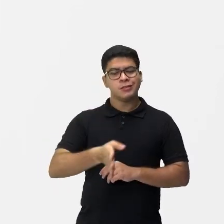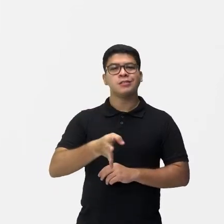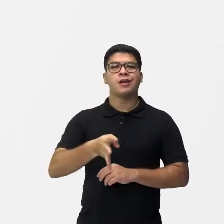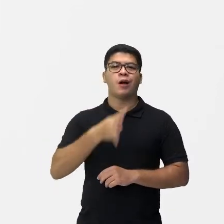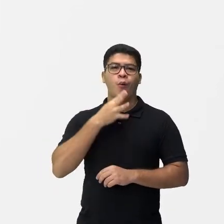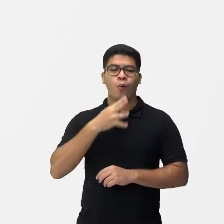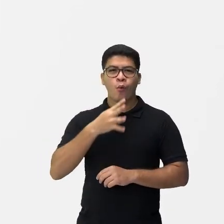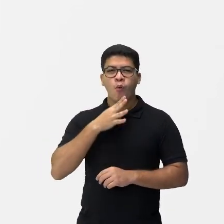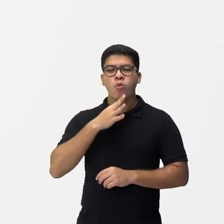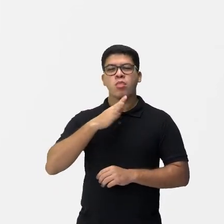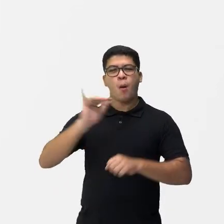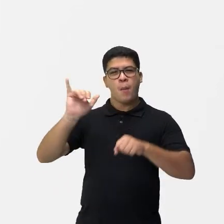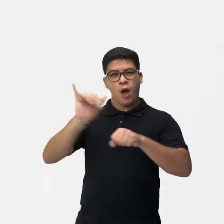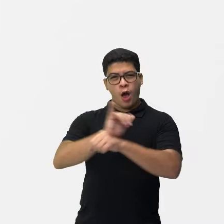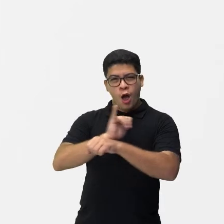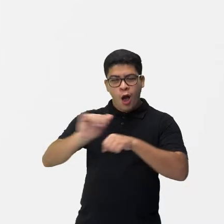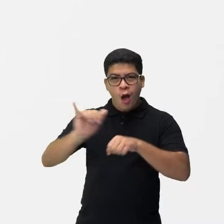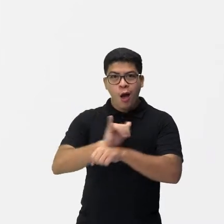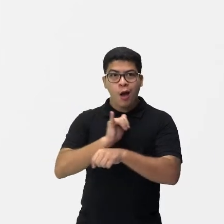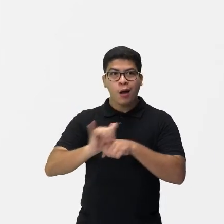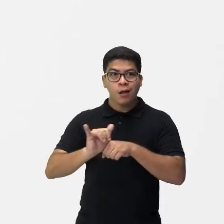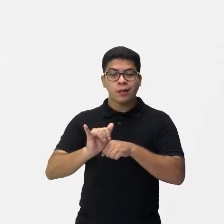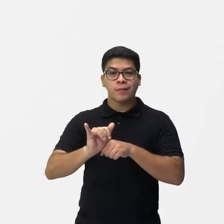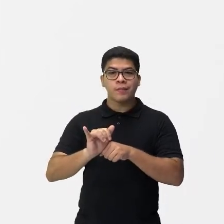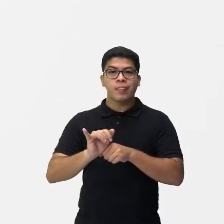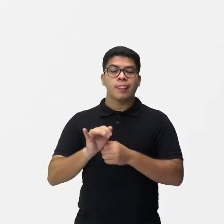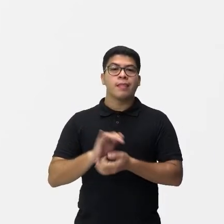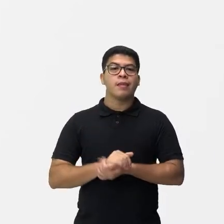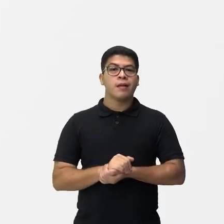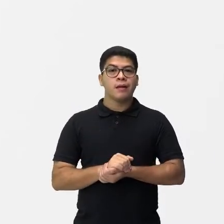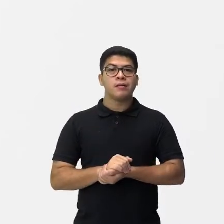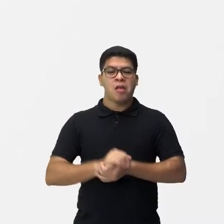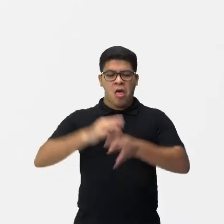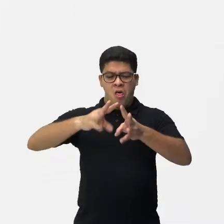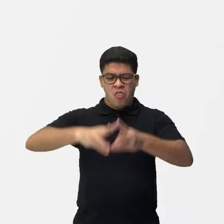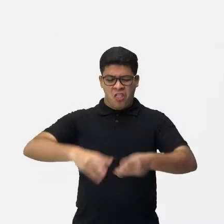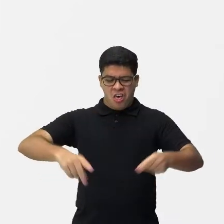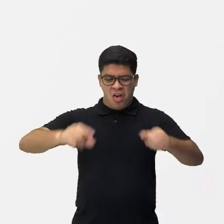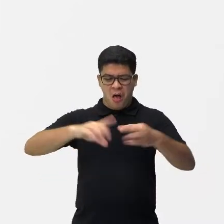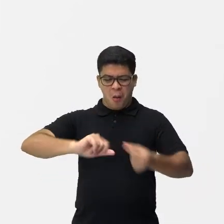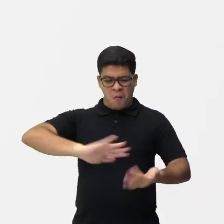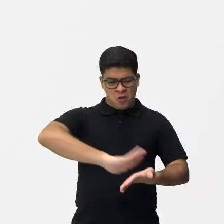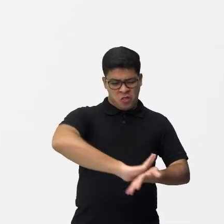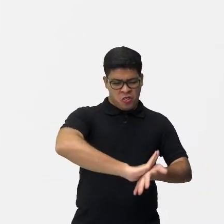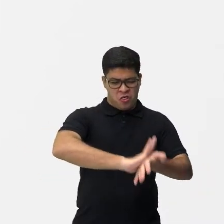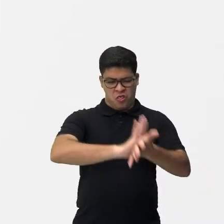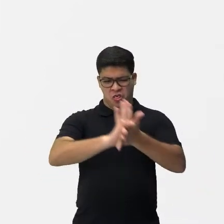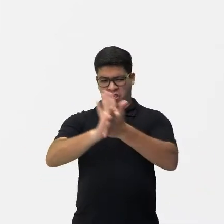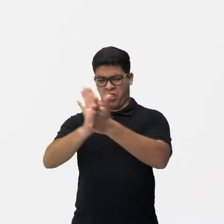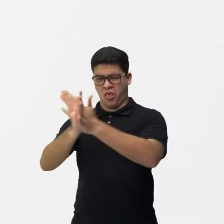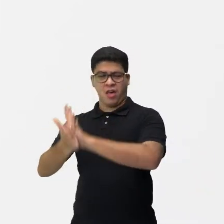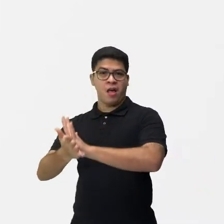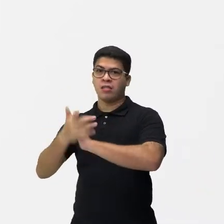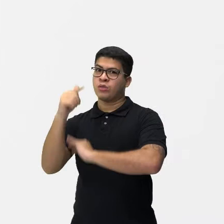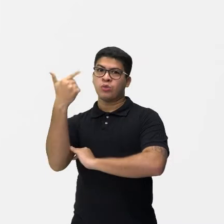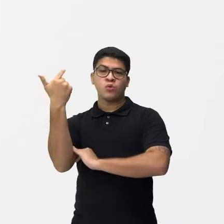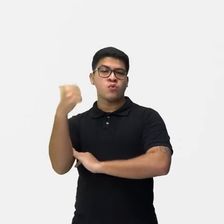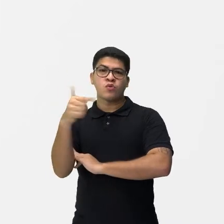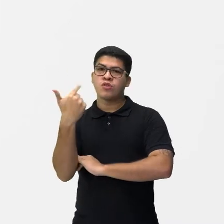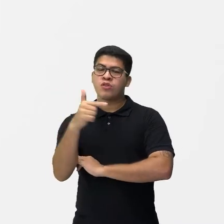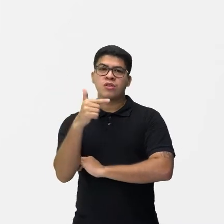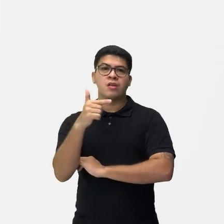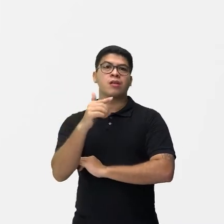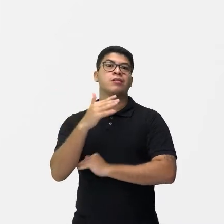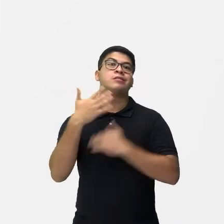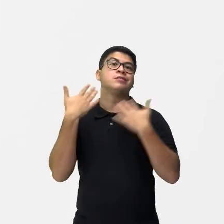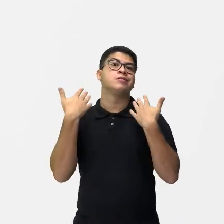passado, e eles usam a técnica da terra arrasada. Quando os exércitos alemães chegavam, já não existiam mais nada, porque eles tinham